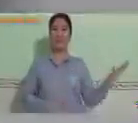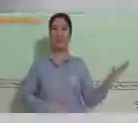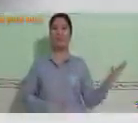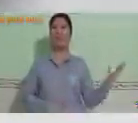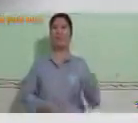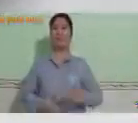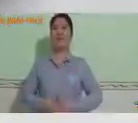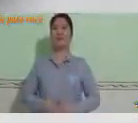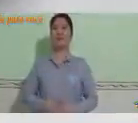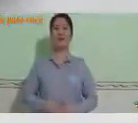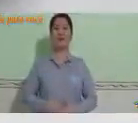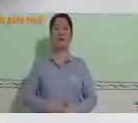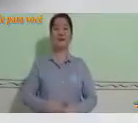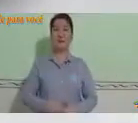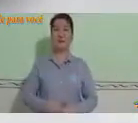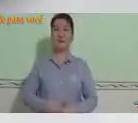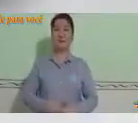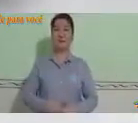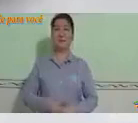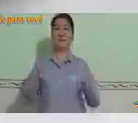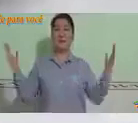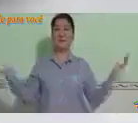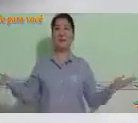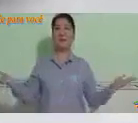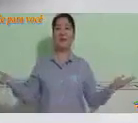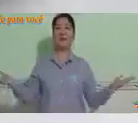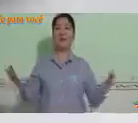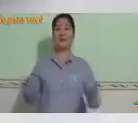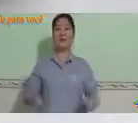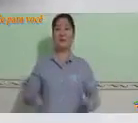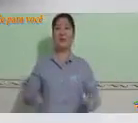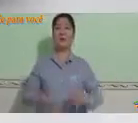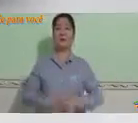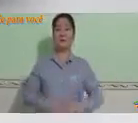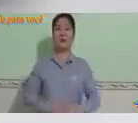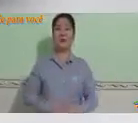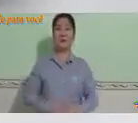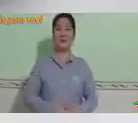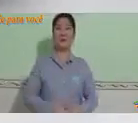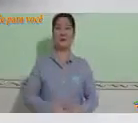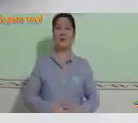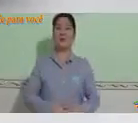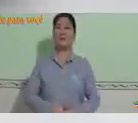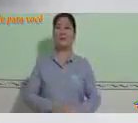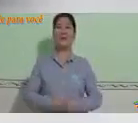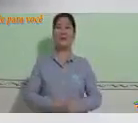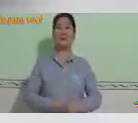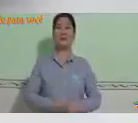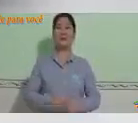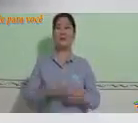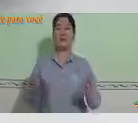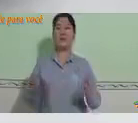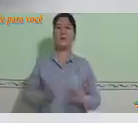Por causa disso, os pesquisadores indicaram que a azestrina poderia substituir a prática de atividade física,